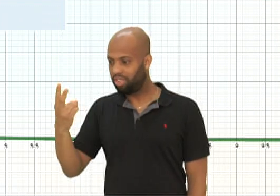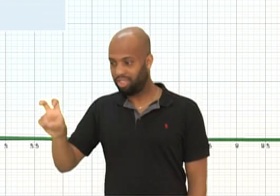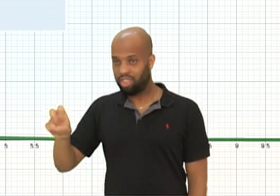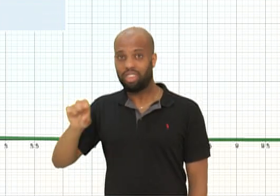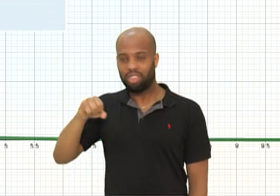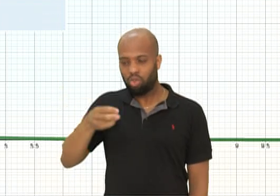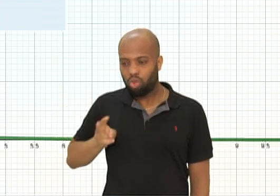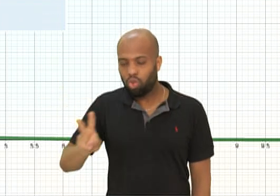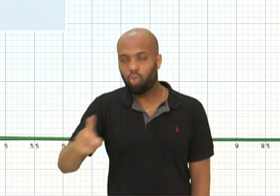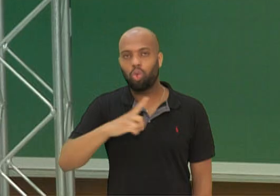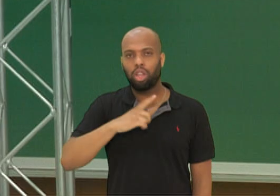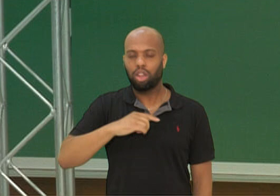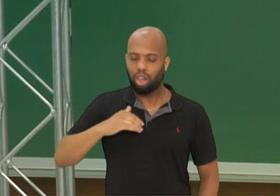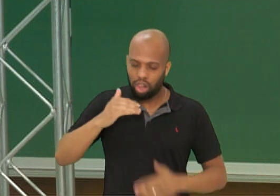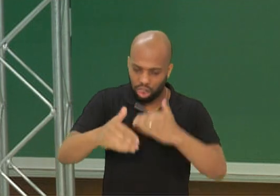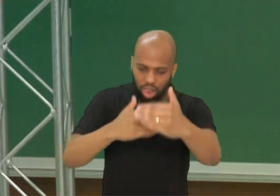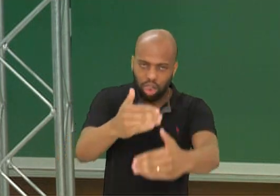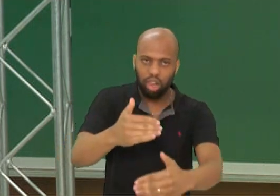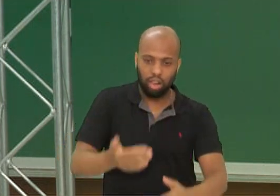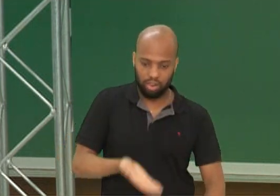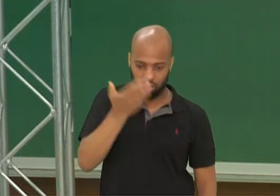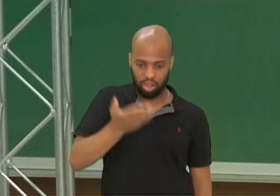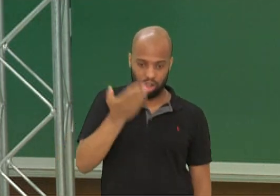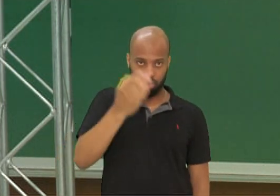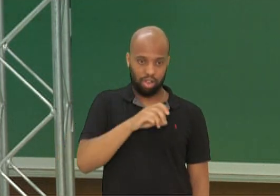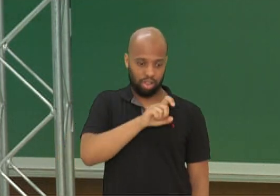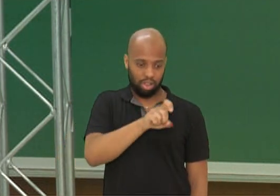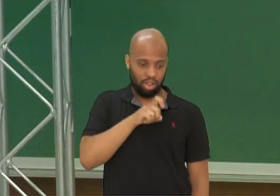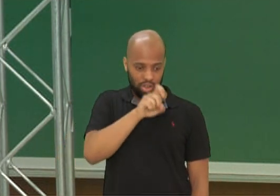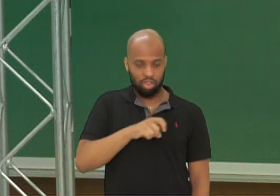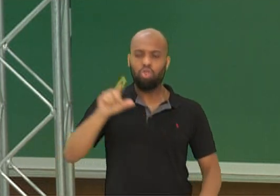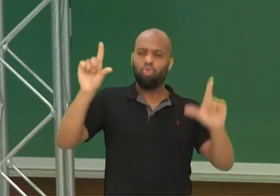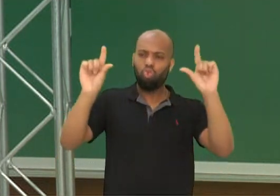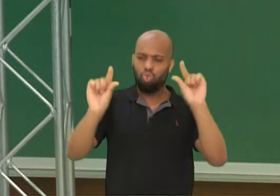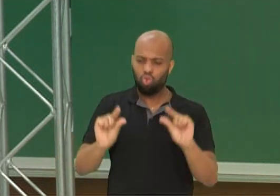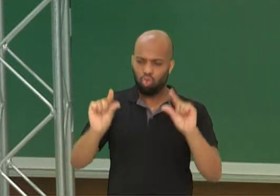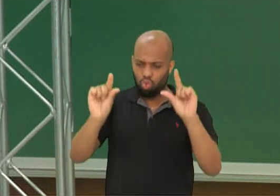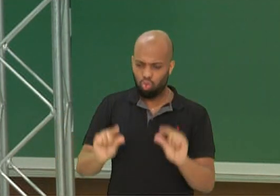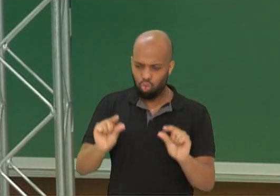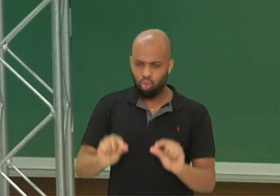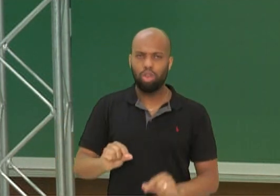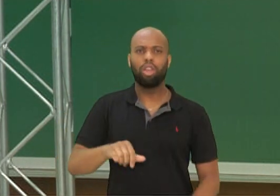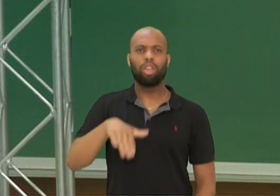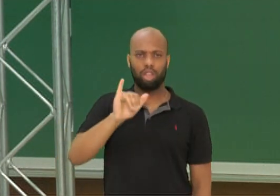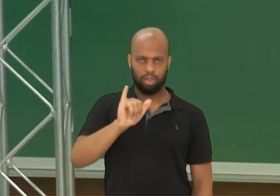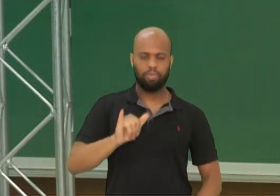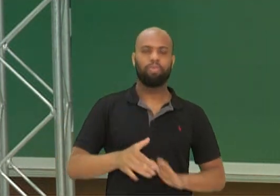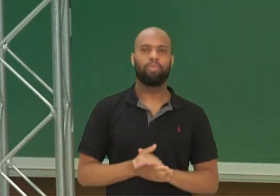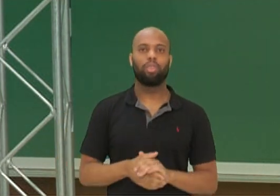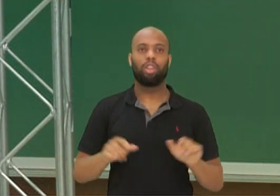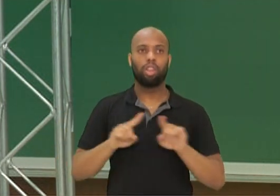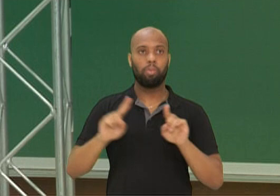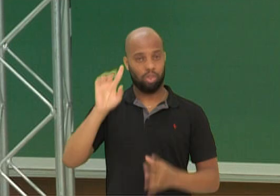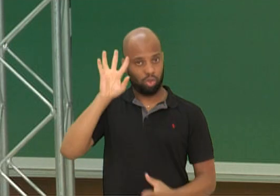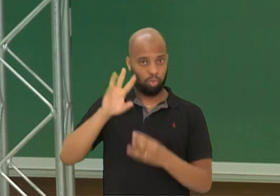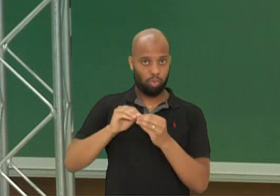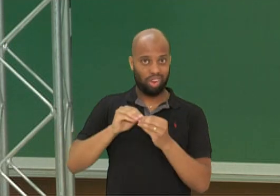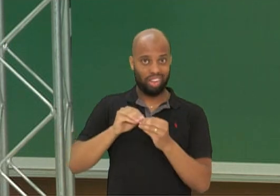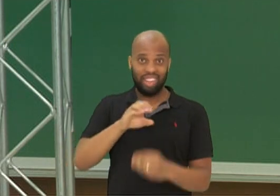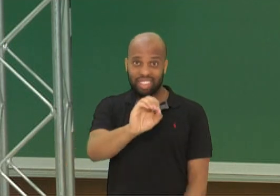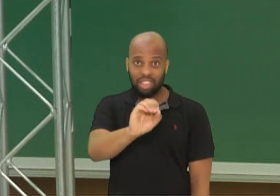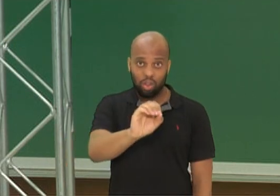você continuasse aumentando os valores de x, você diminui ainda mais os valores de y. Mas entenda, eles